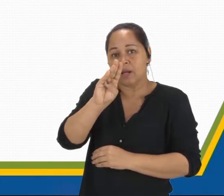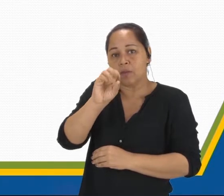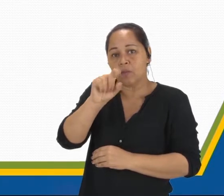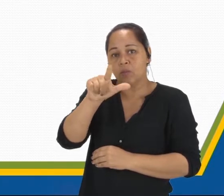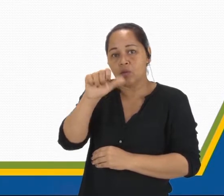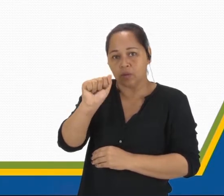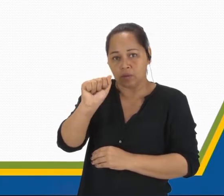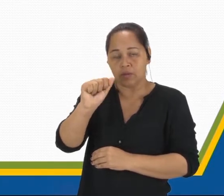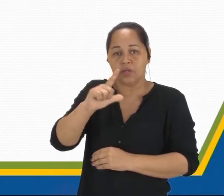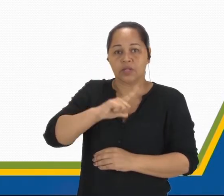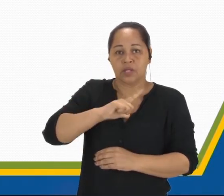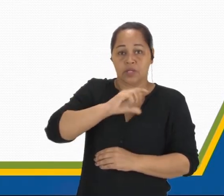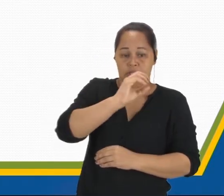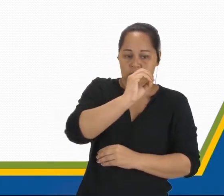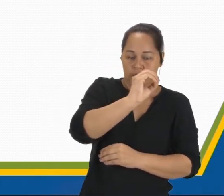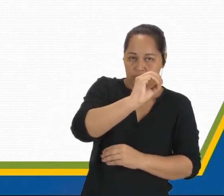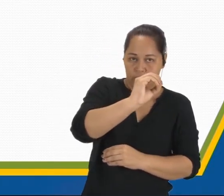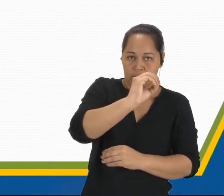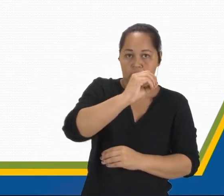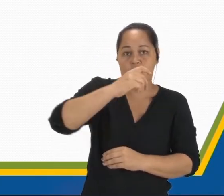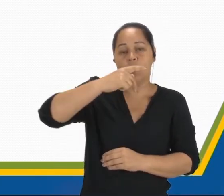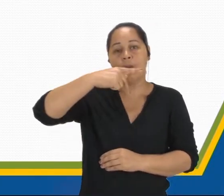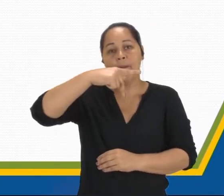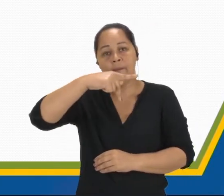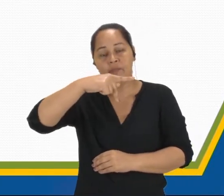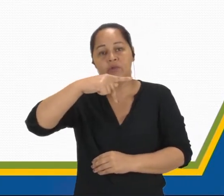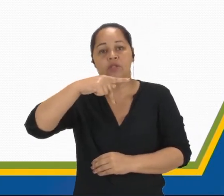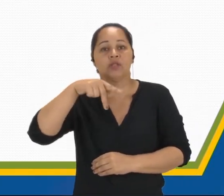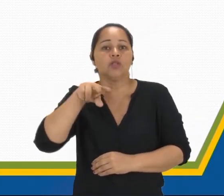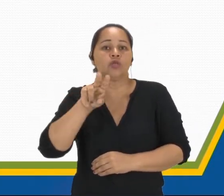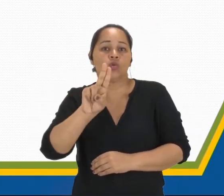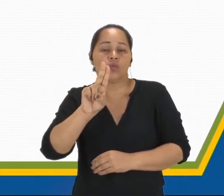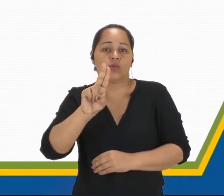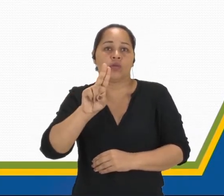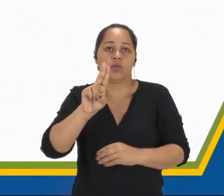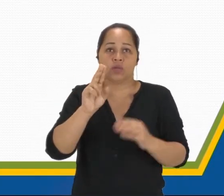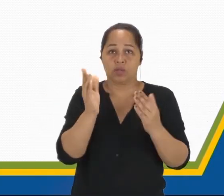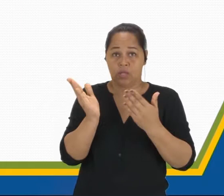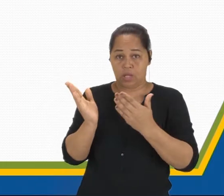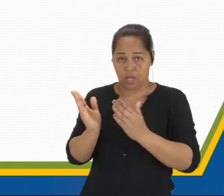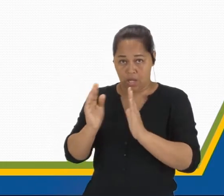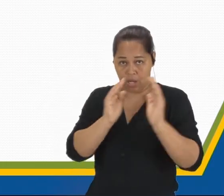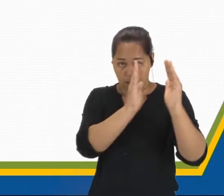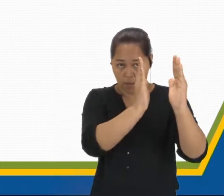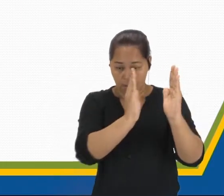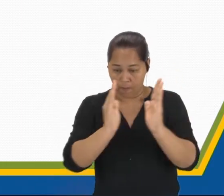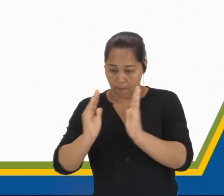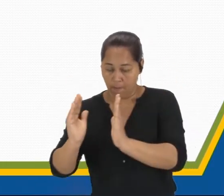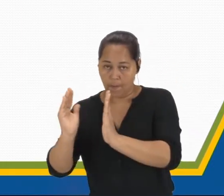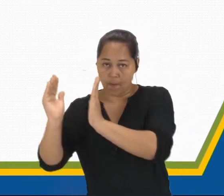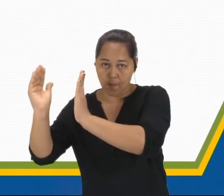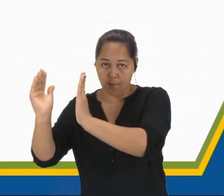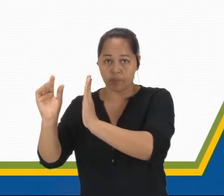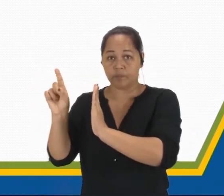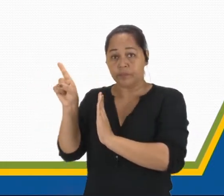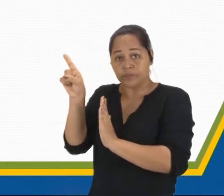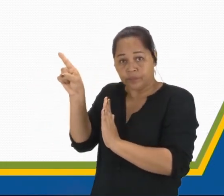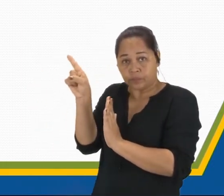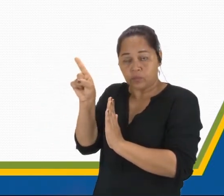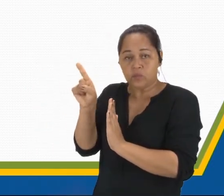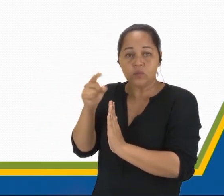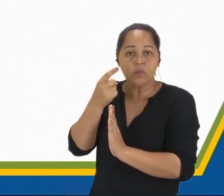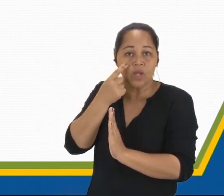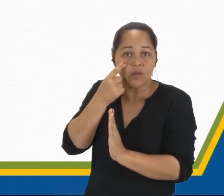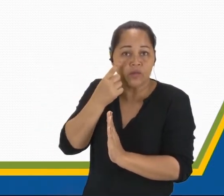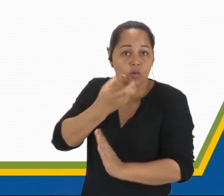foi falado, tem valores 0, π sobre 2, π, 3π sobre 2 e 2π. Para cada valor do eixo x